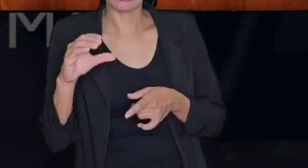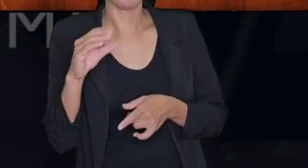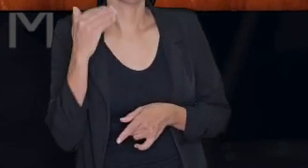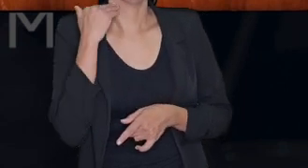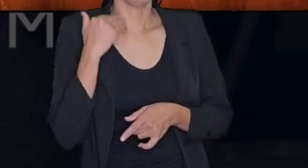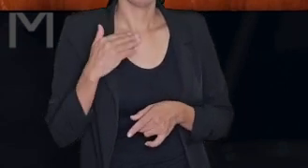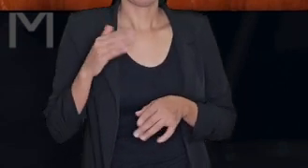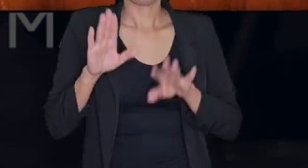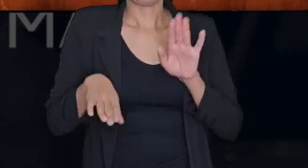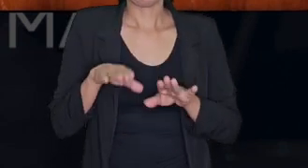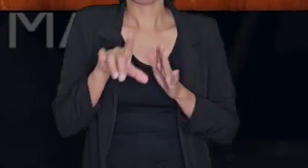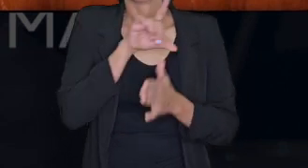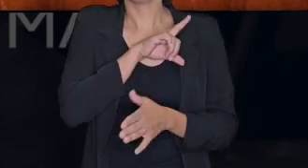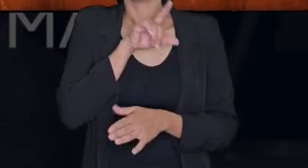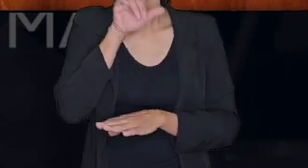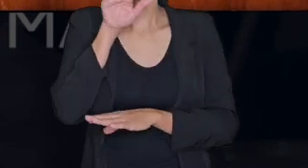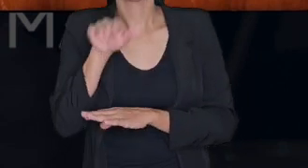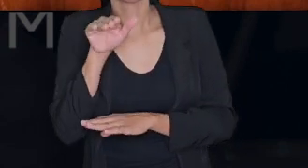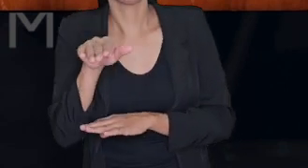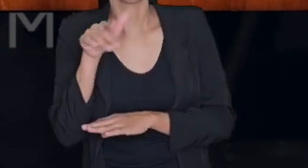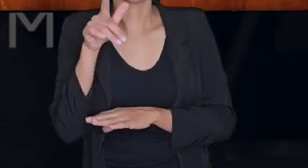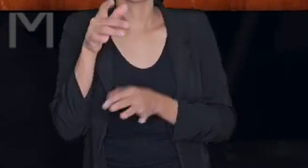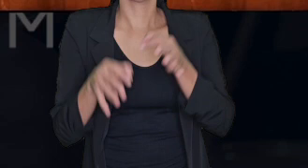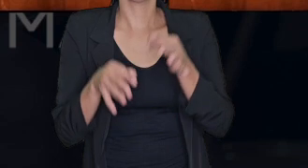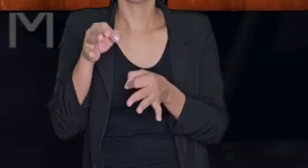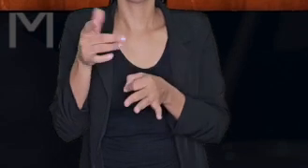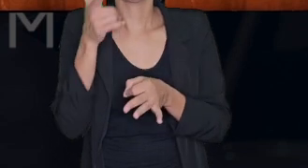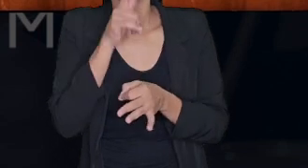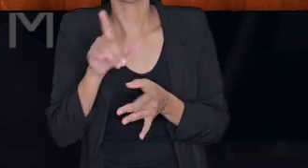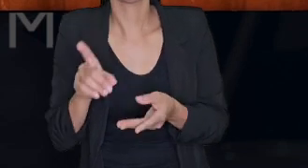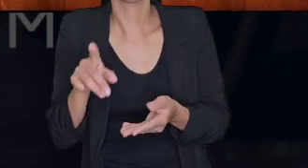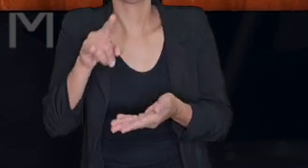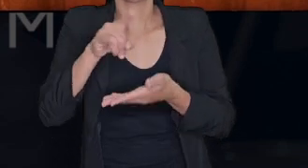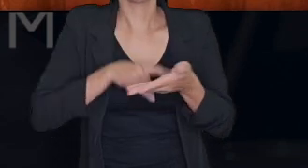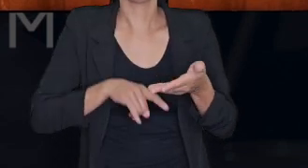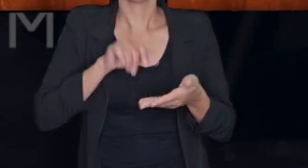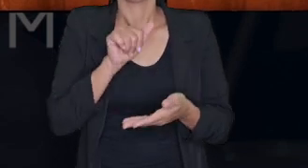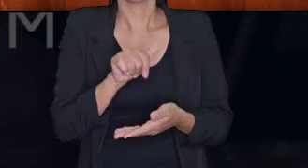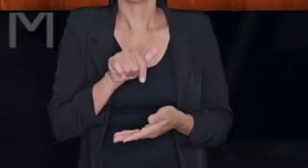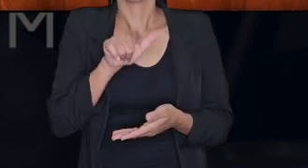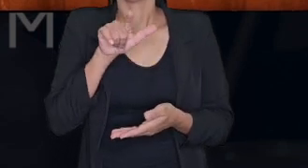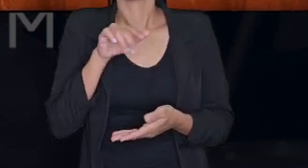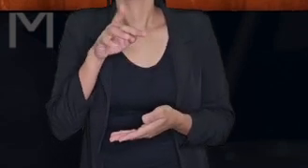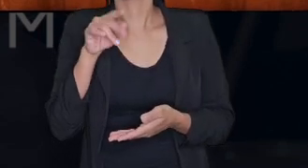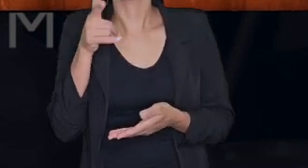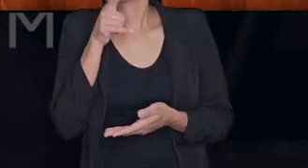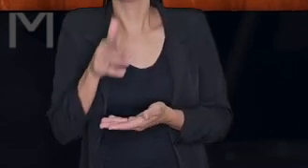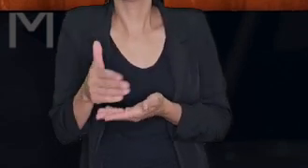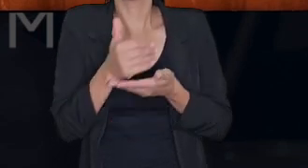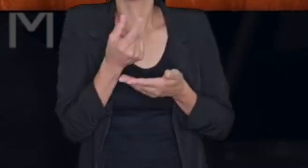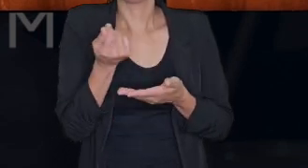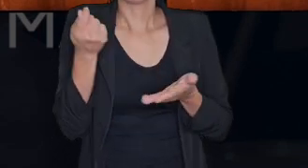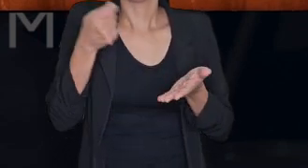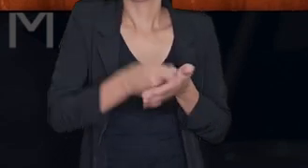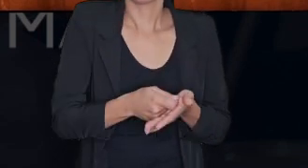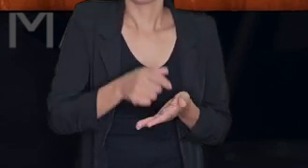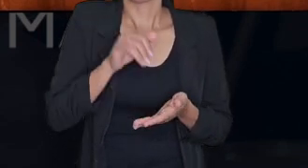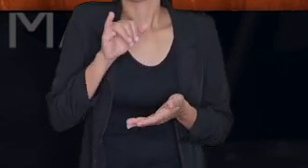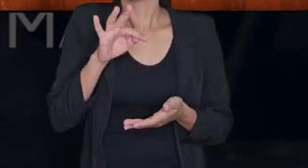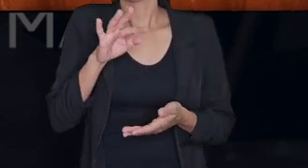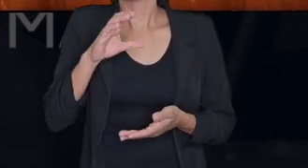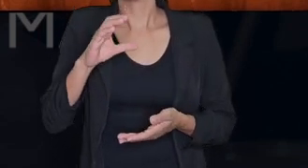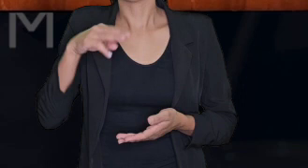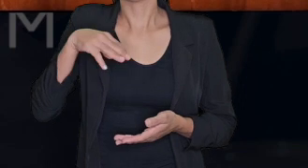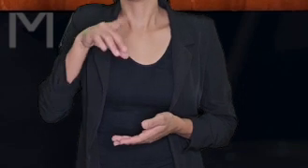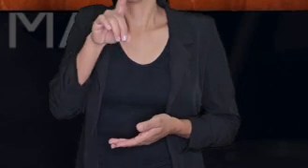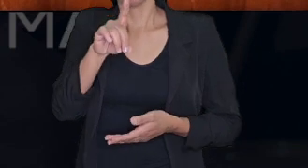corrente. Antigamente, a pessoa tinha que incomodar o juiz para receber um alvará para autorizar levantamento de verba para